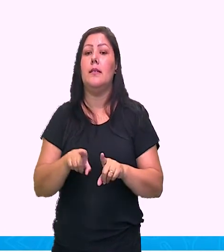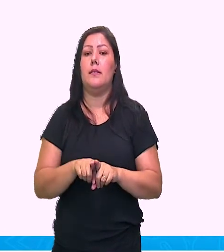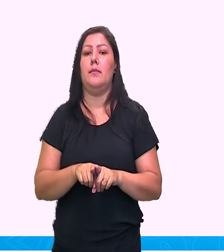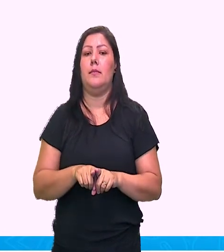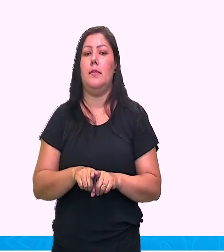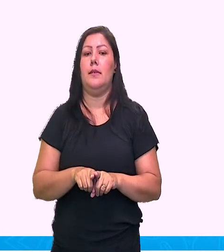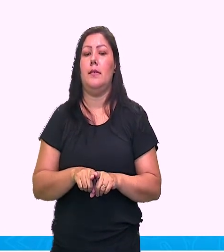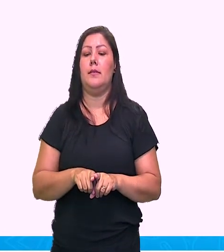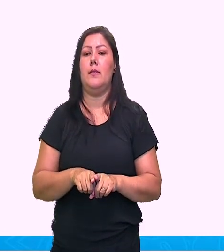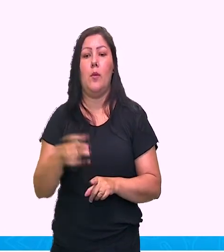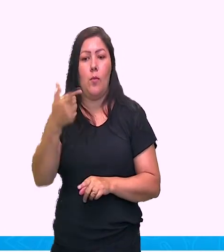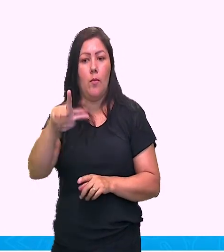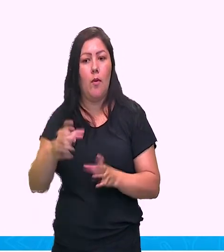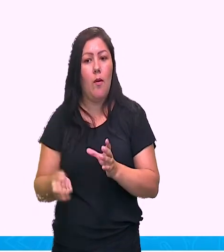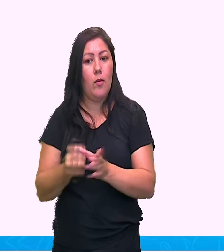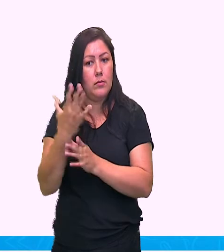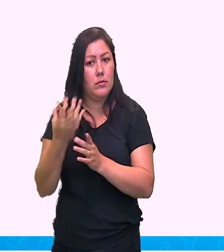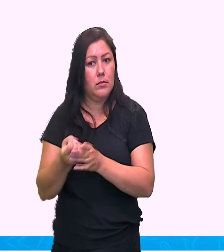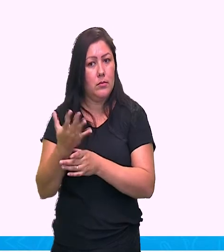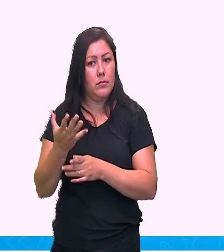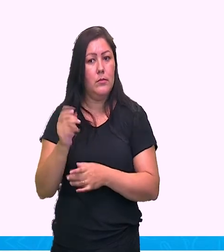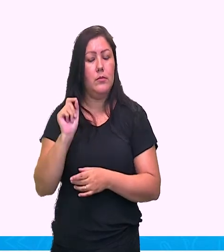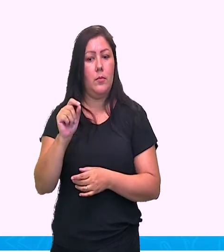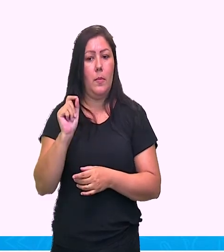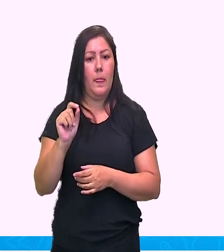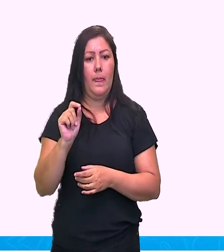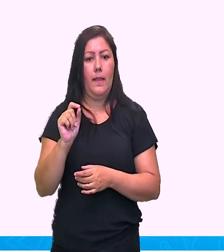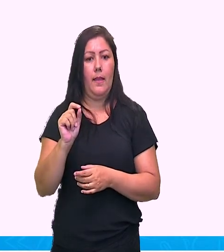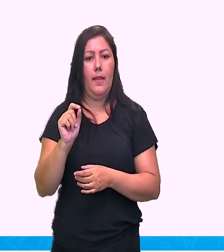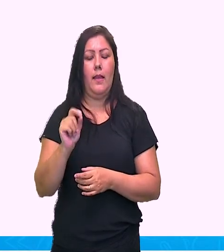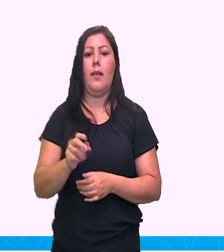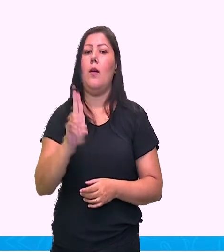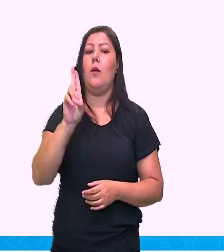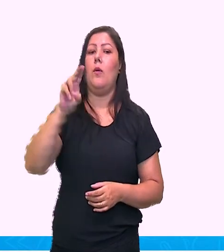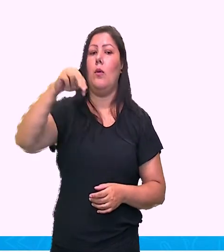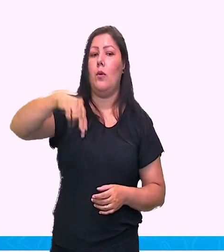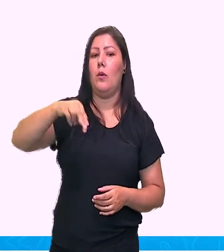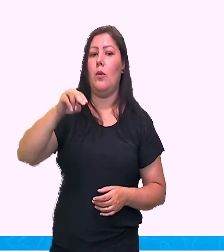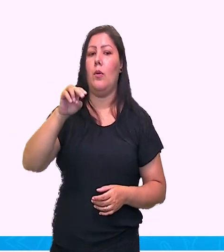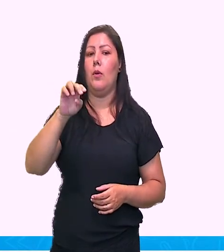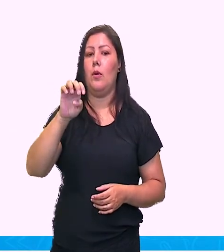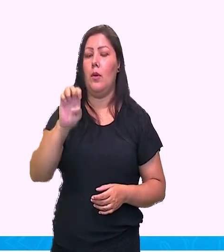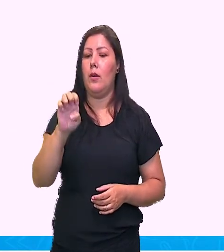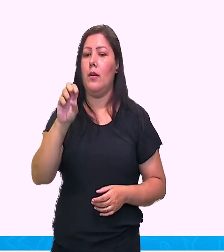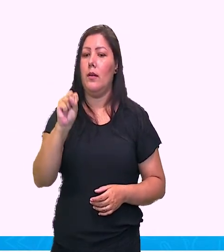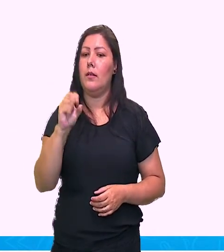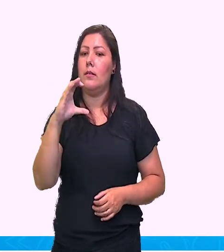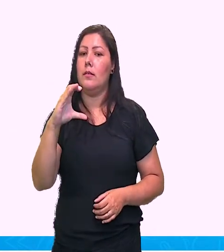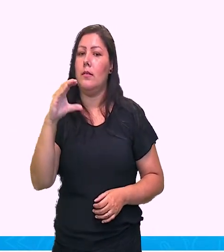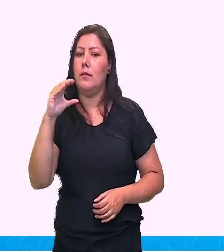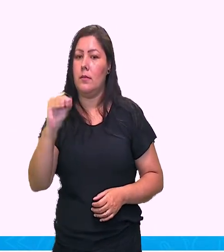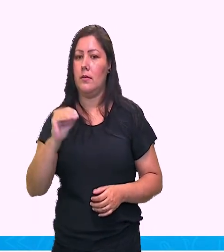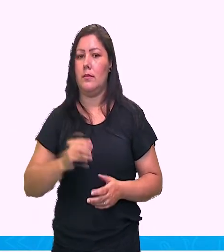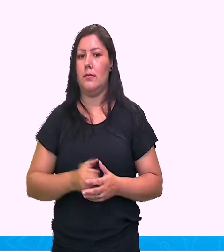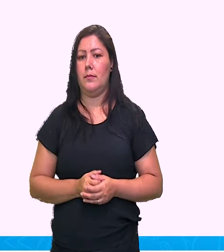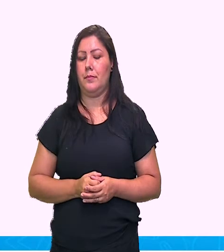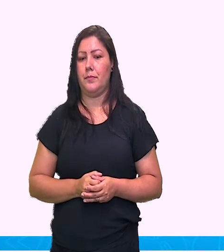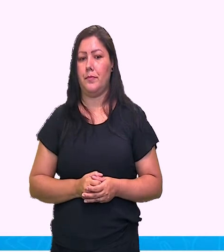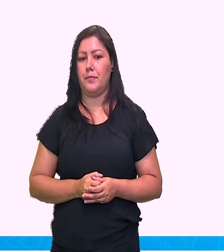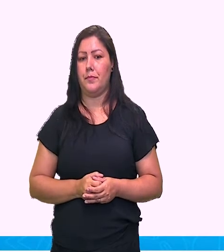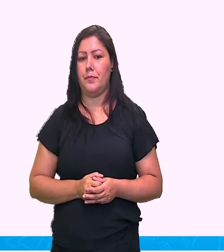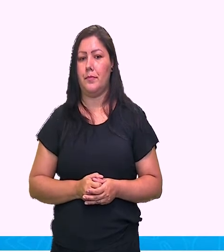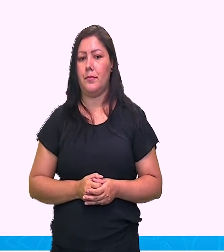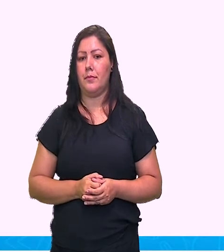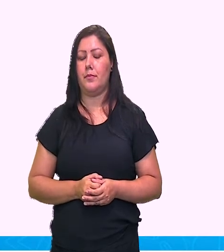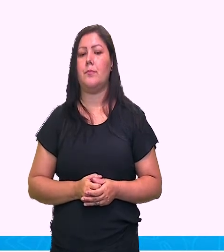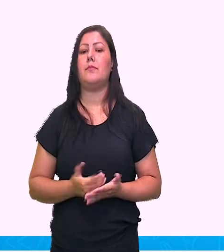intergovernamentais. UNESCO, Organização das Nações Unidas para a Educação, a Ciência e a Cultura.